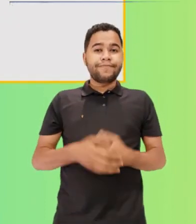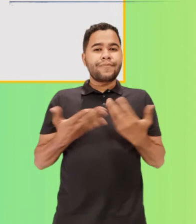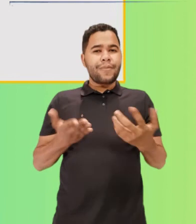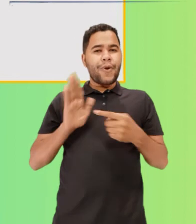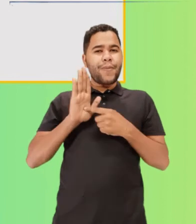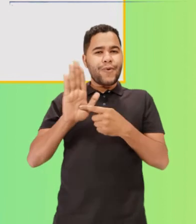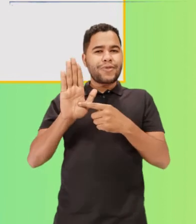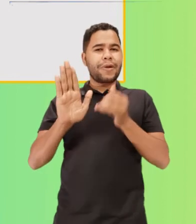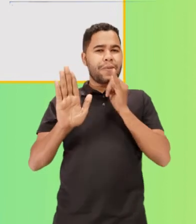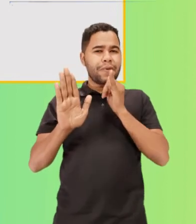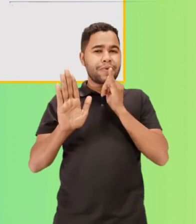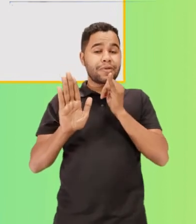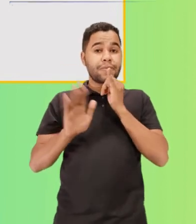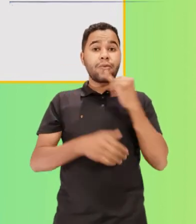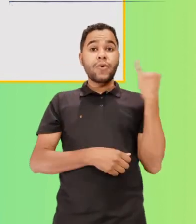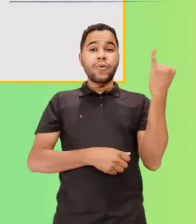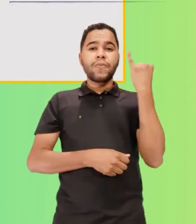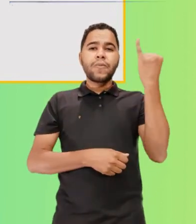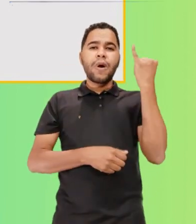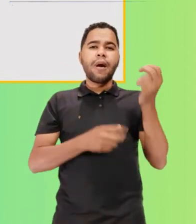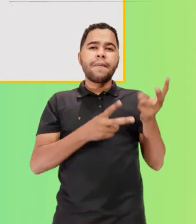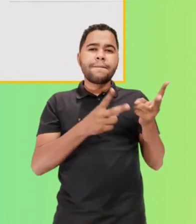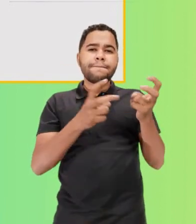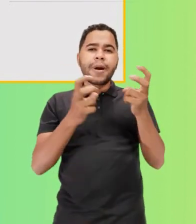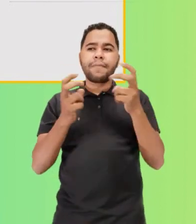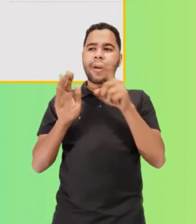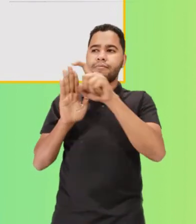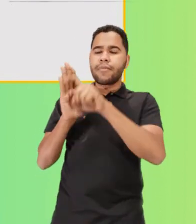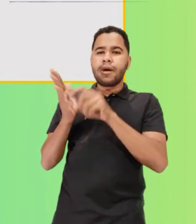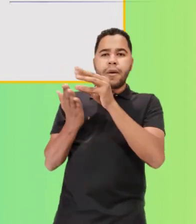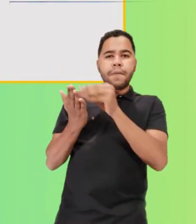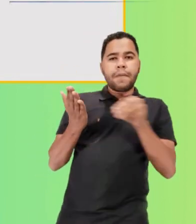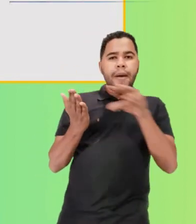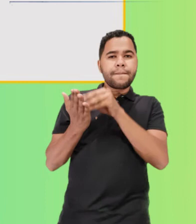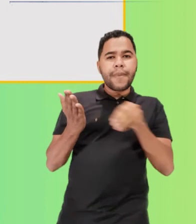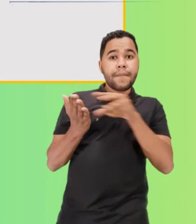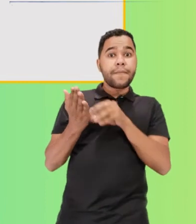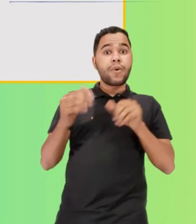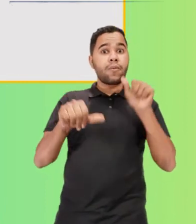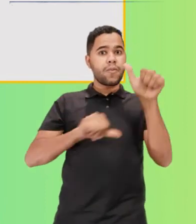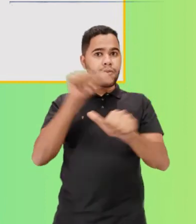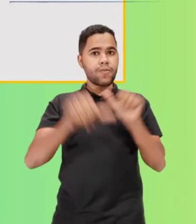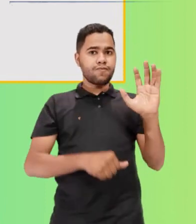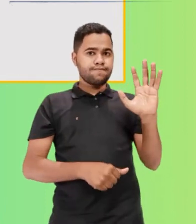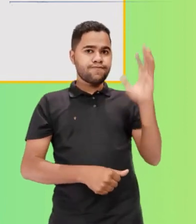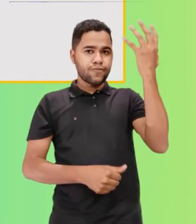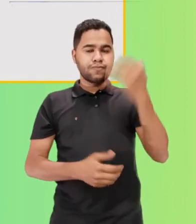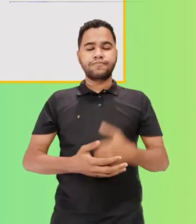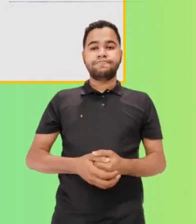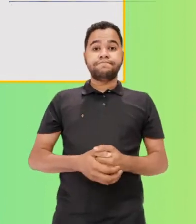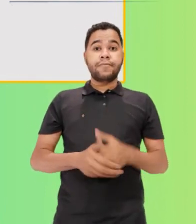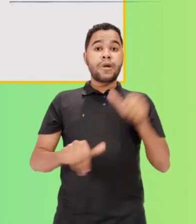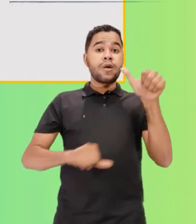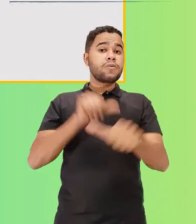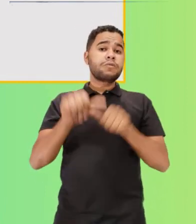como mostrado no exemplo anterior, é importante perceber que a retextualização ocorrerá quando houver uma mudança na situação discursiva,